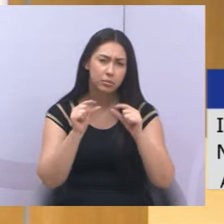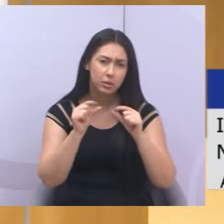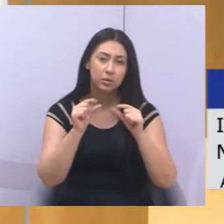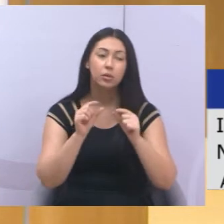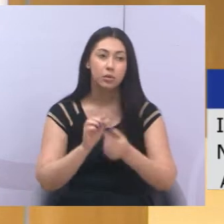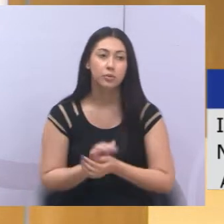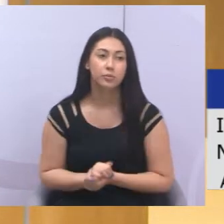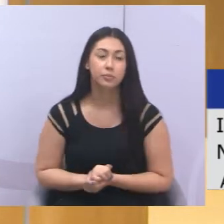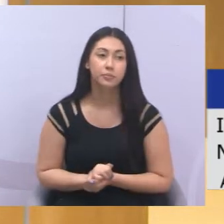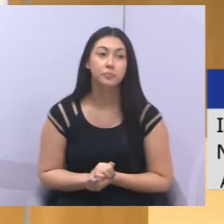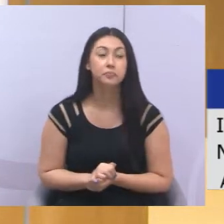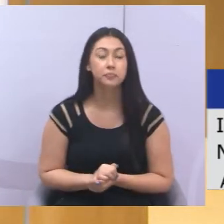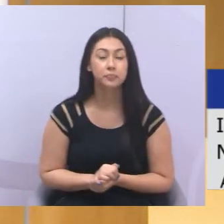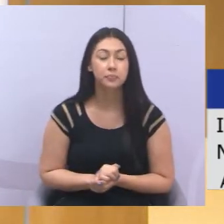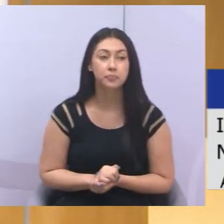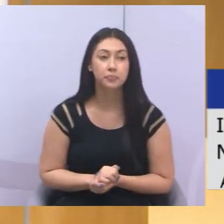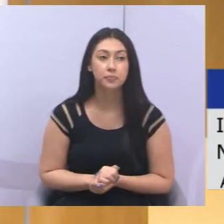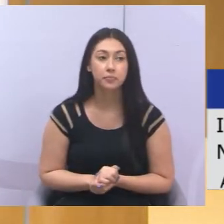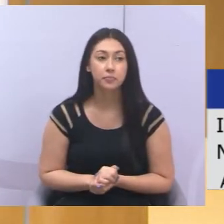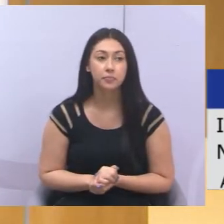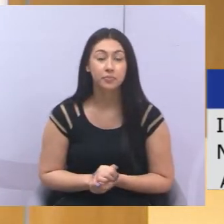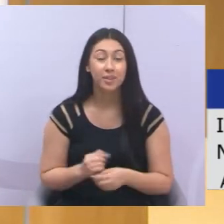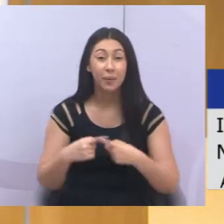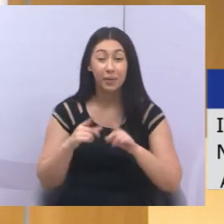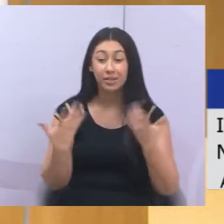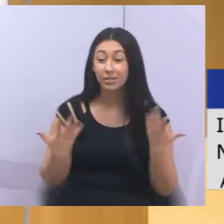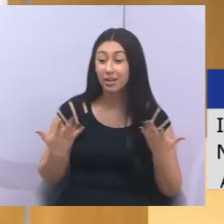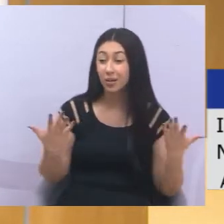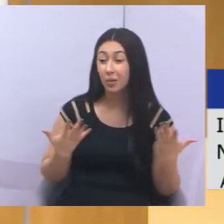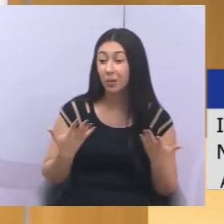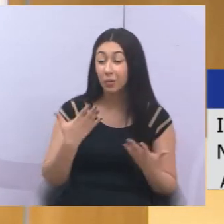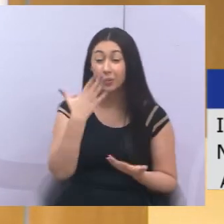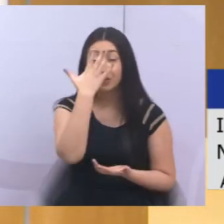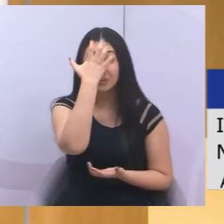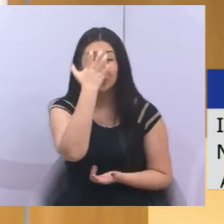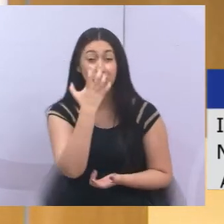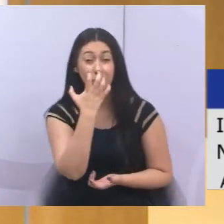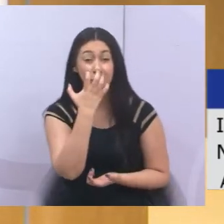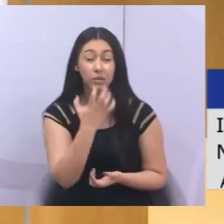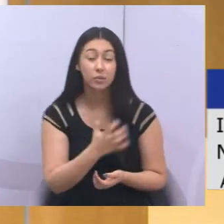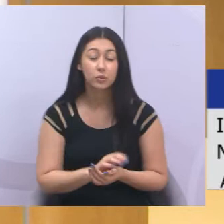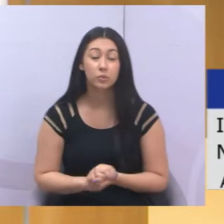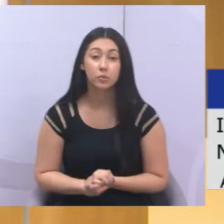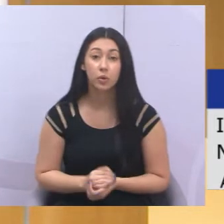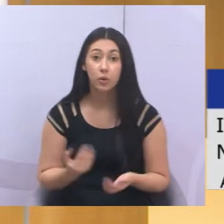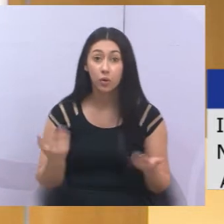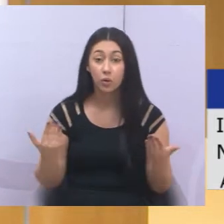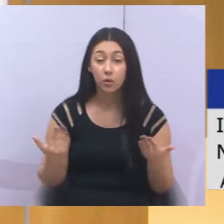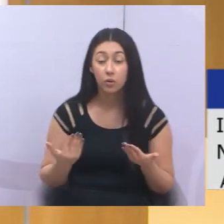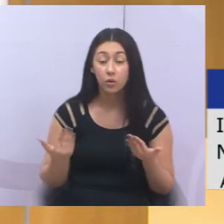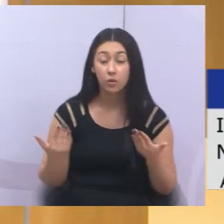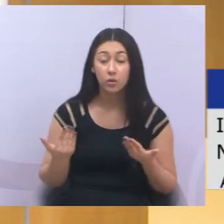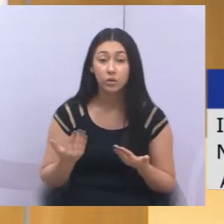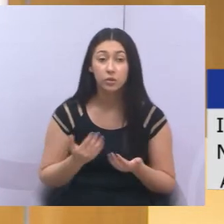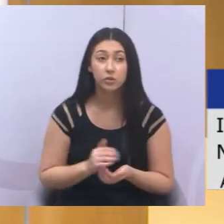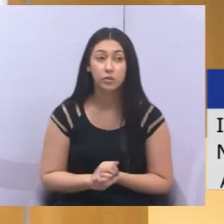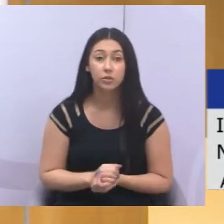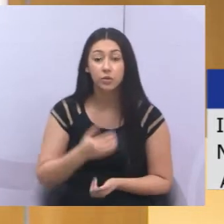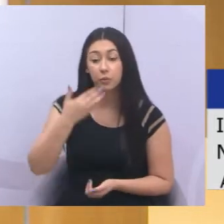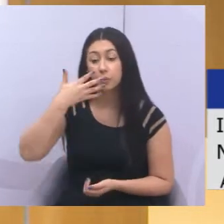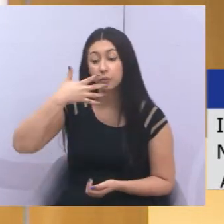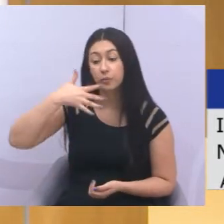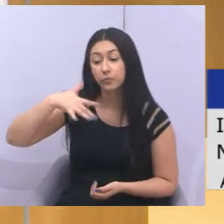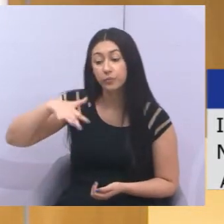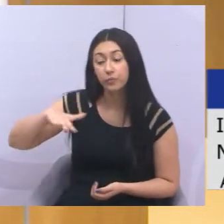e do desenvolvimento, mas não com a gravidade da forma que é hoje. Hoje, uma